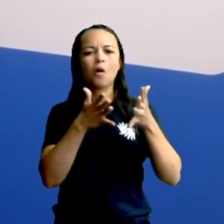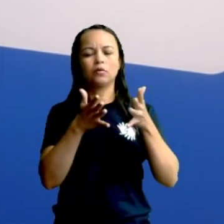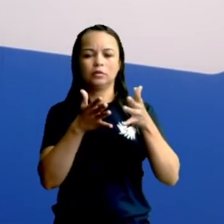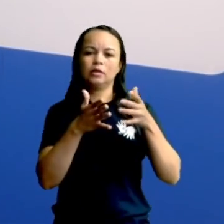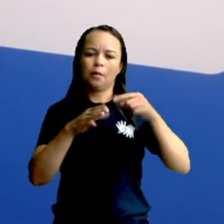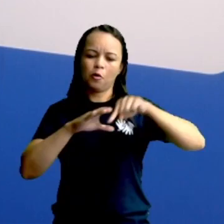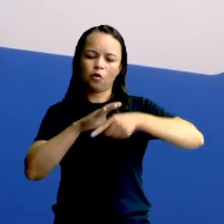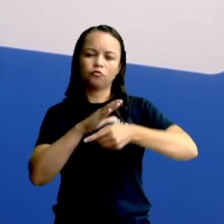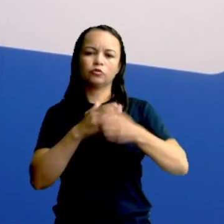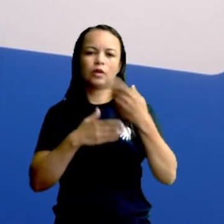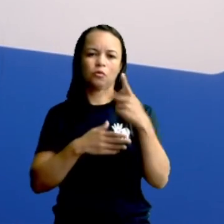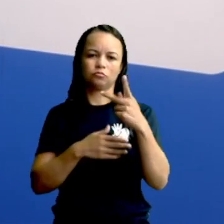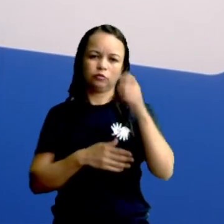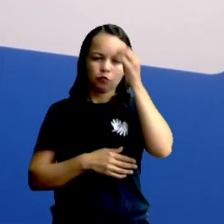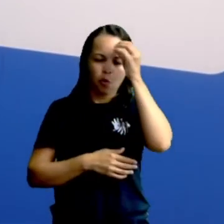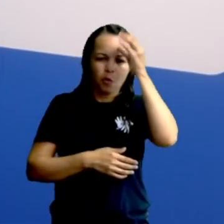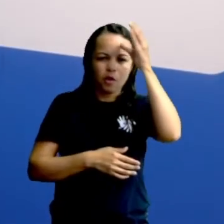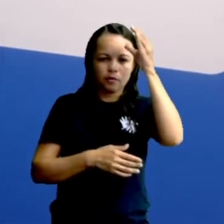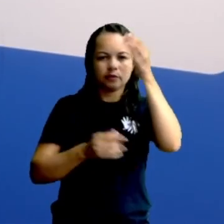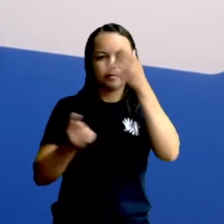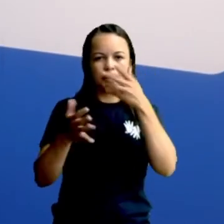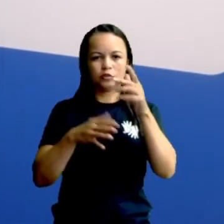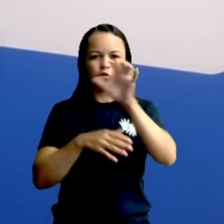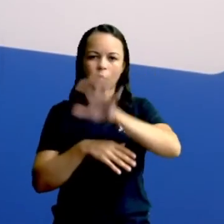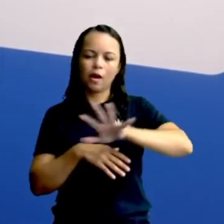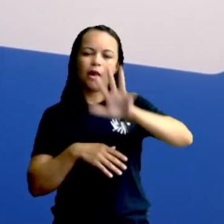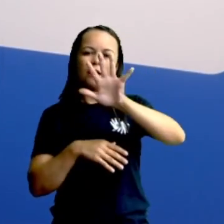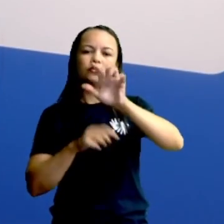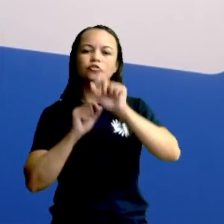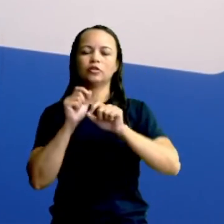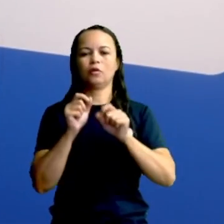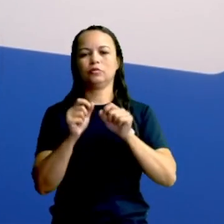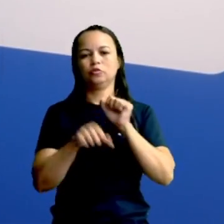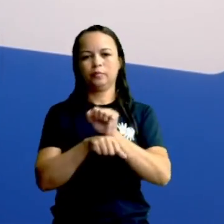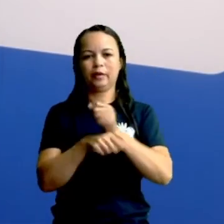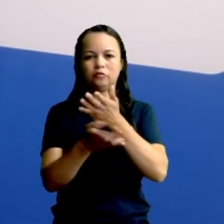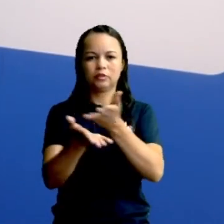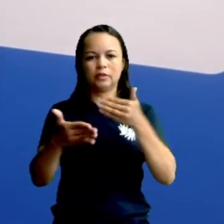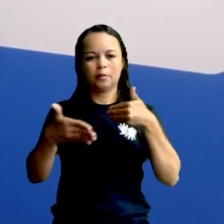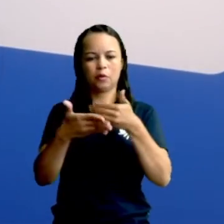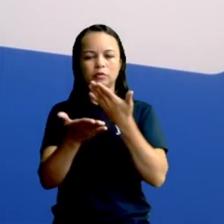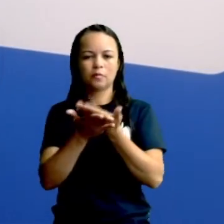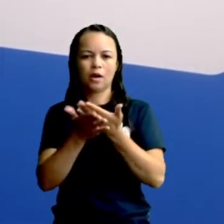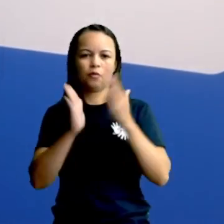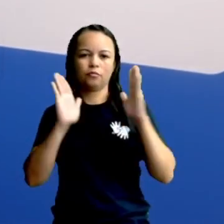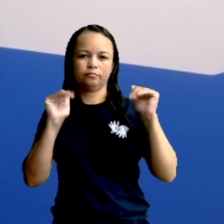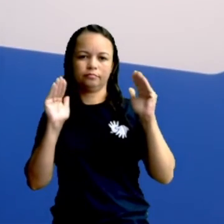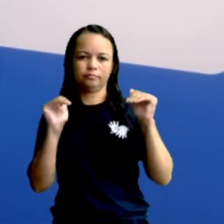aprofundar um pouquinho mais o seu conhecimento sobre essa região. E eu espero você na próxima aula. Tchau!